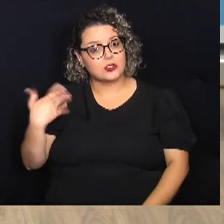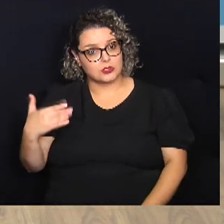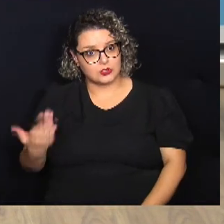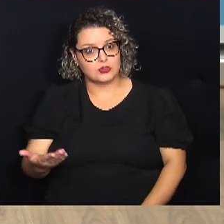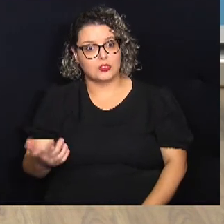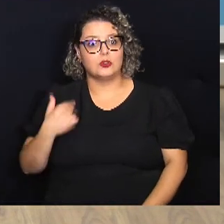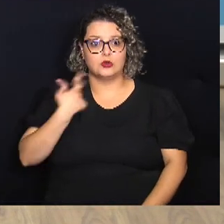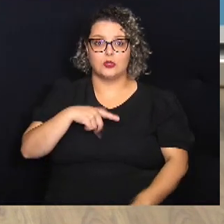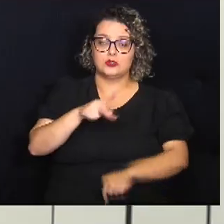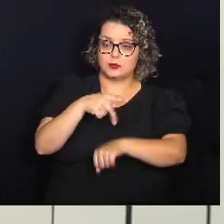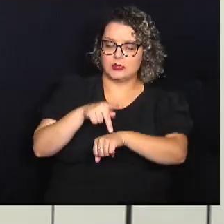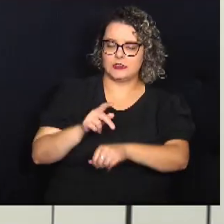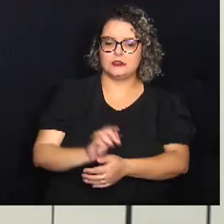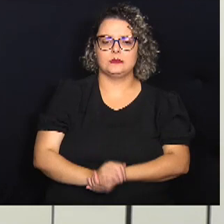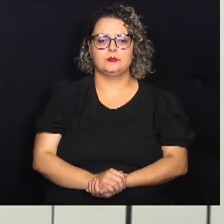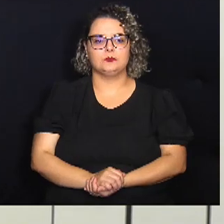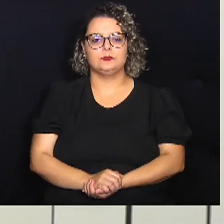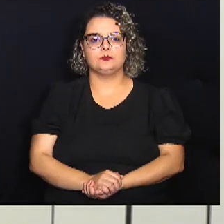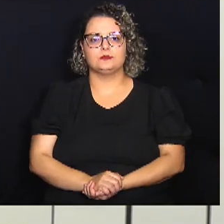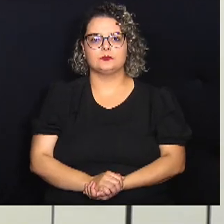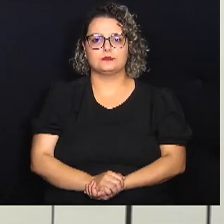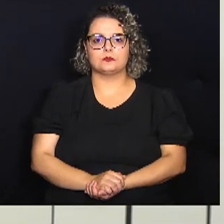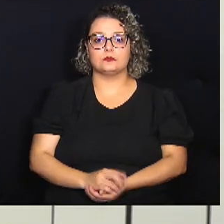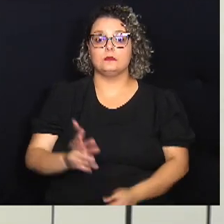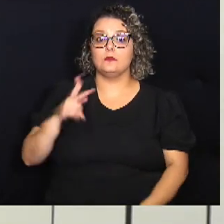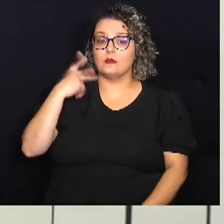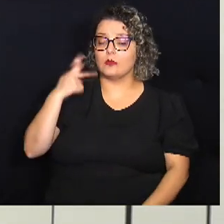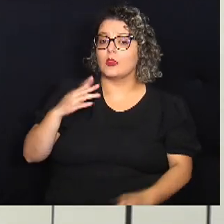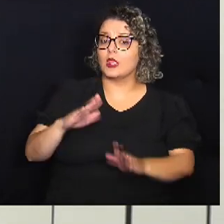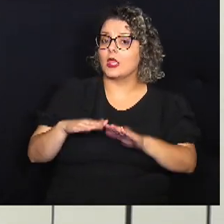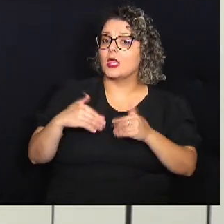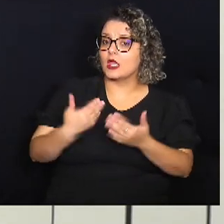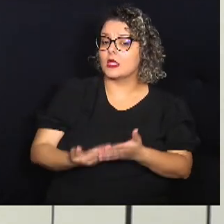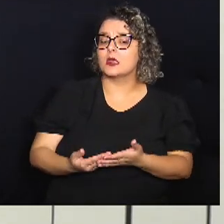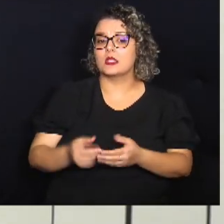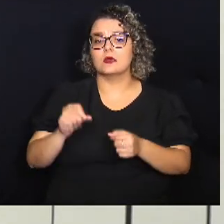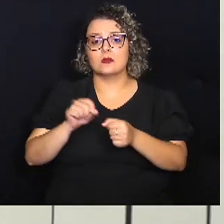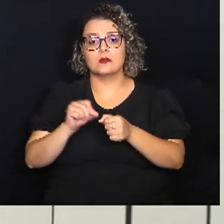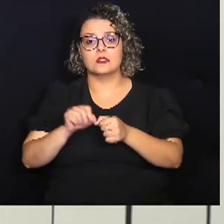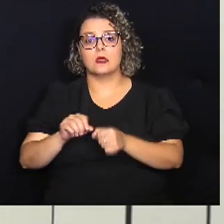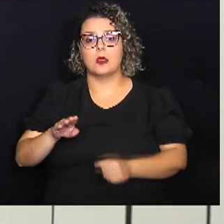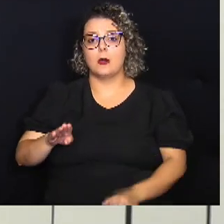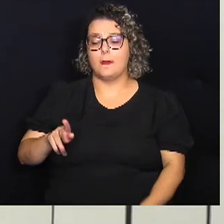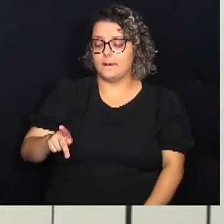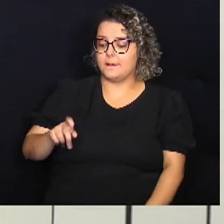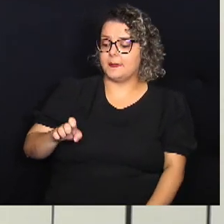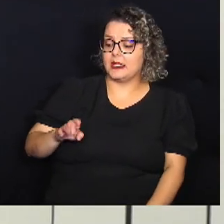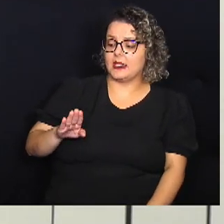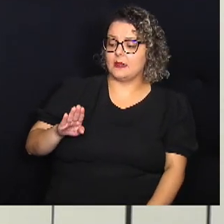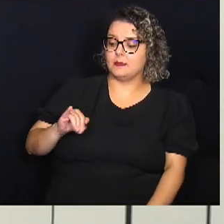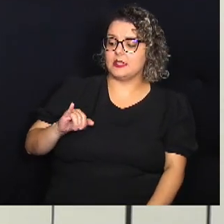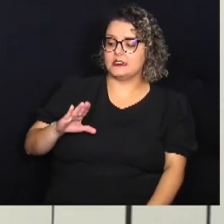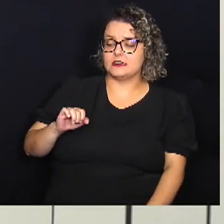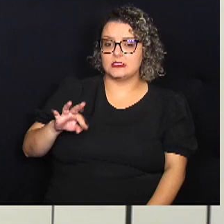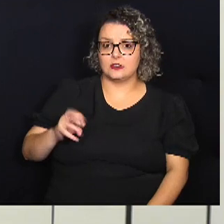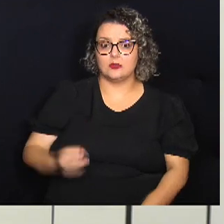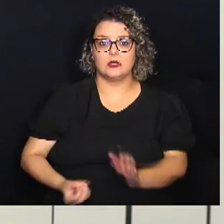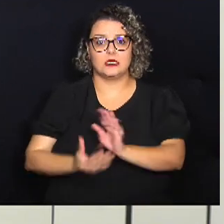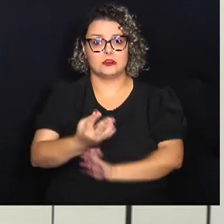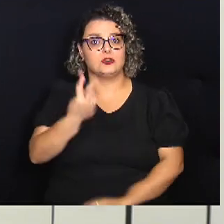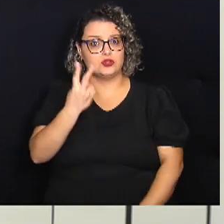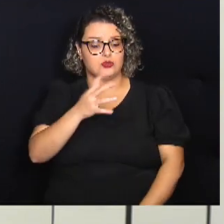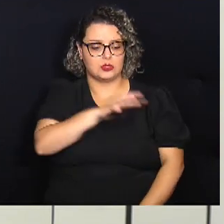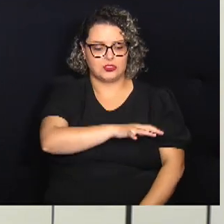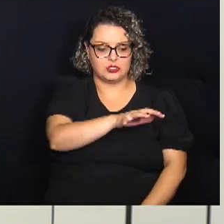nosso país. Vereador requer a realização de plebiscito para a criação de 2 novos distritos